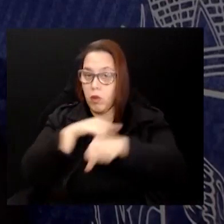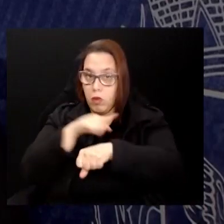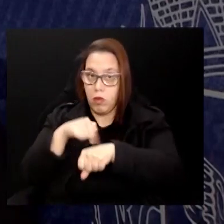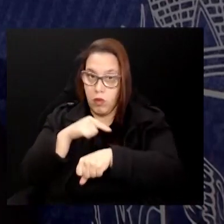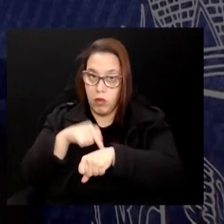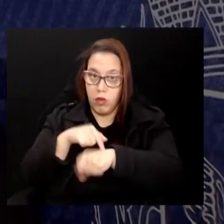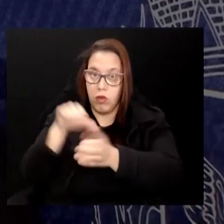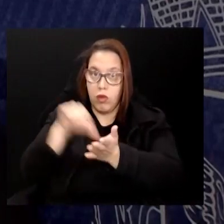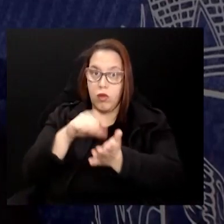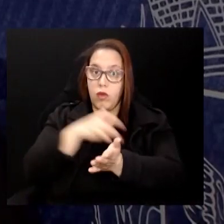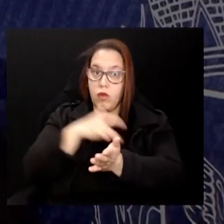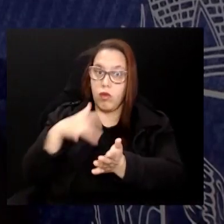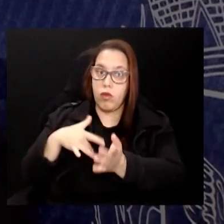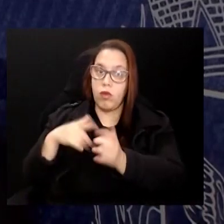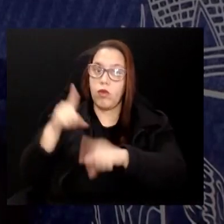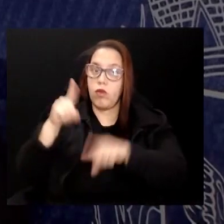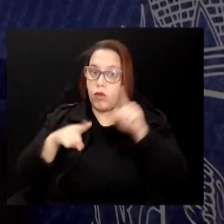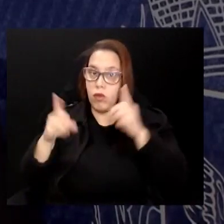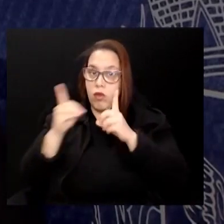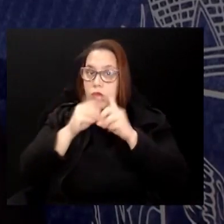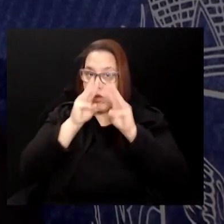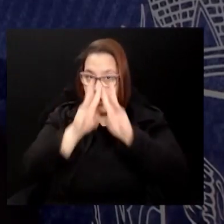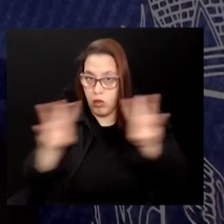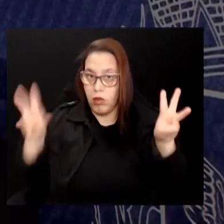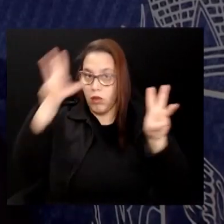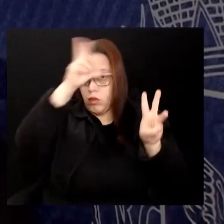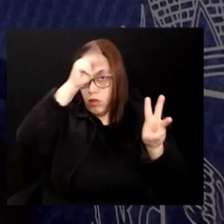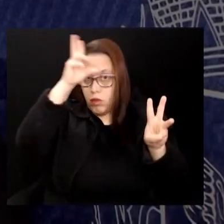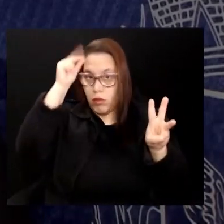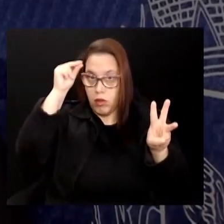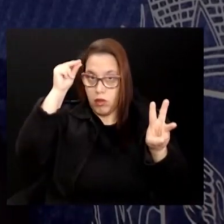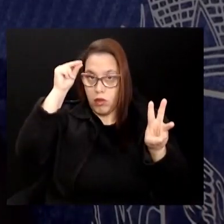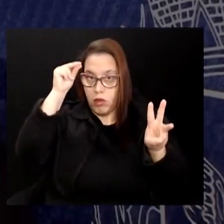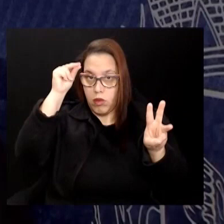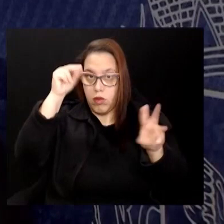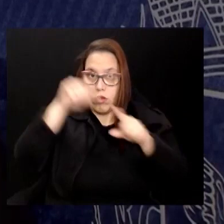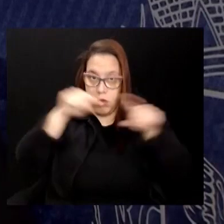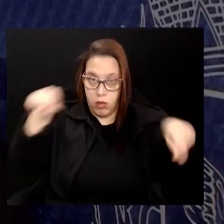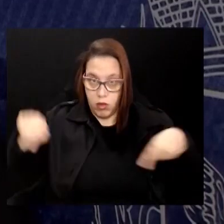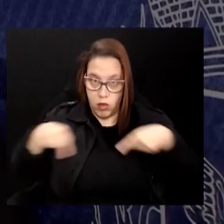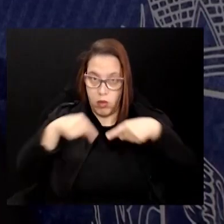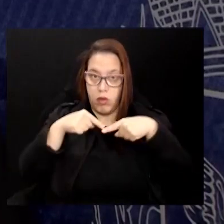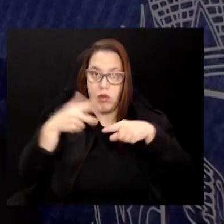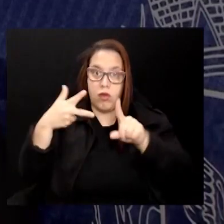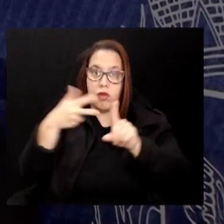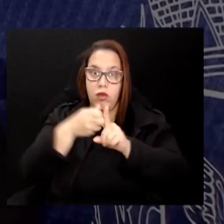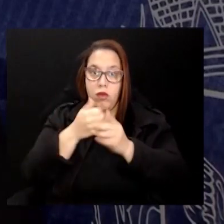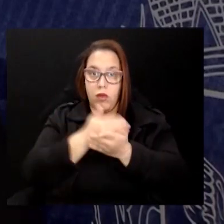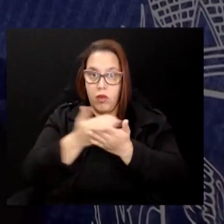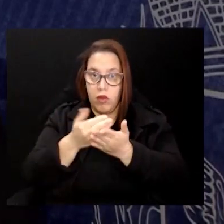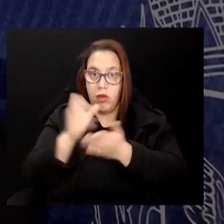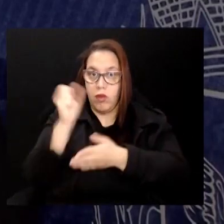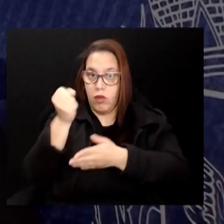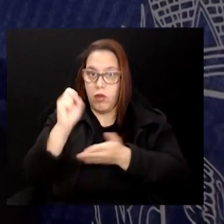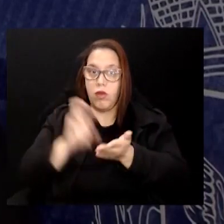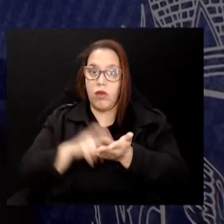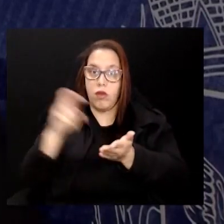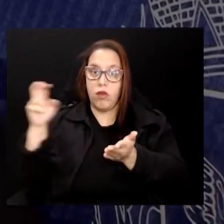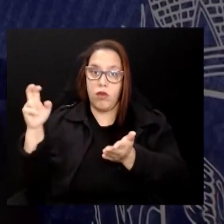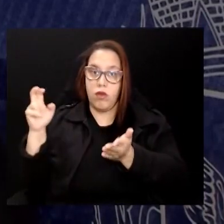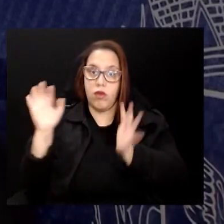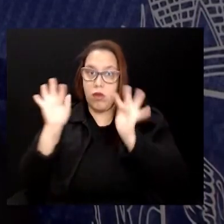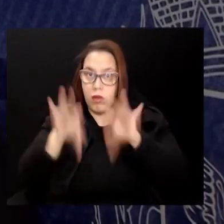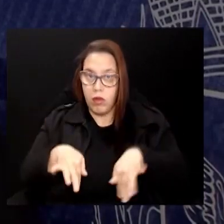pode consultar no site da prefeitura, tá? As salas de vacina iniciam o trabalho às 8 da manhã e termina sempre meia